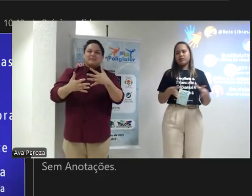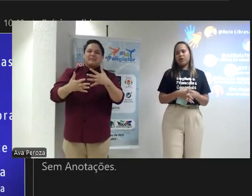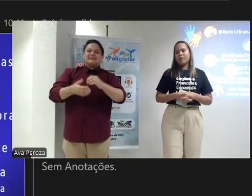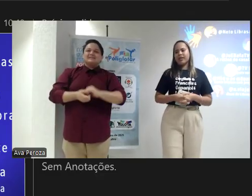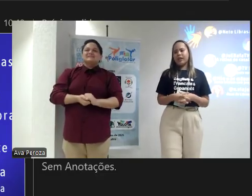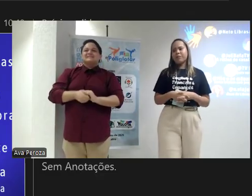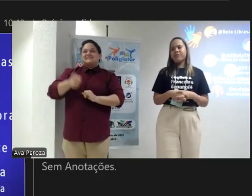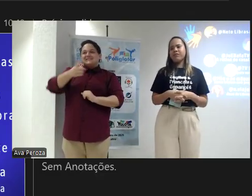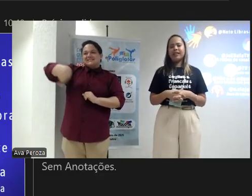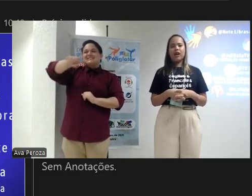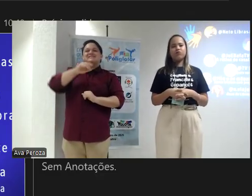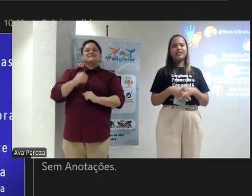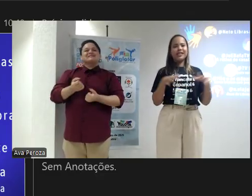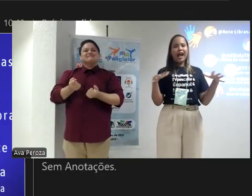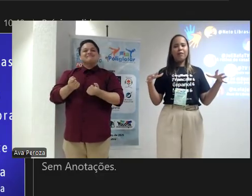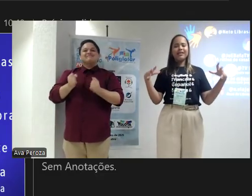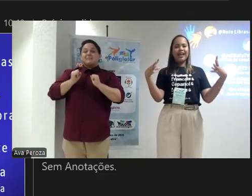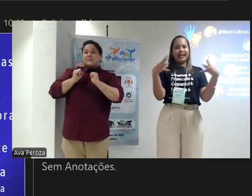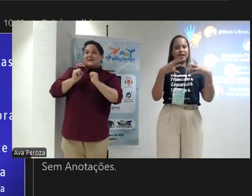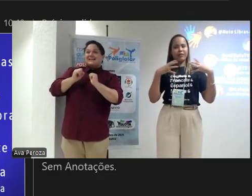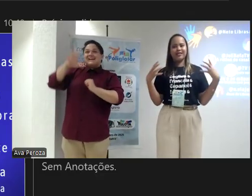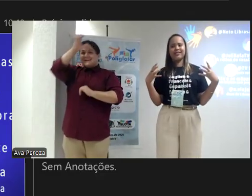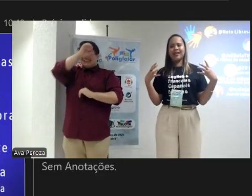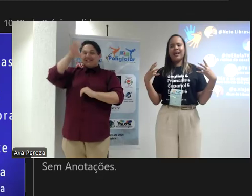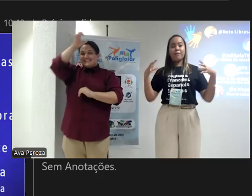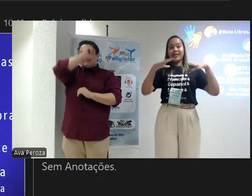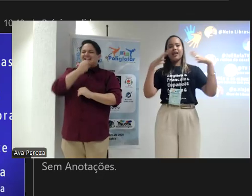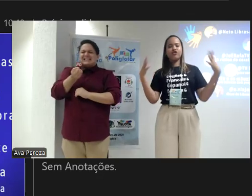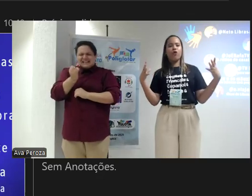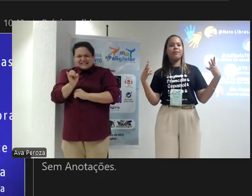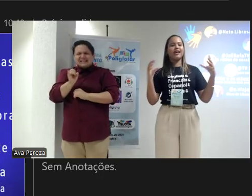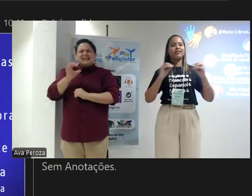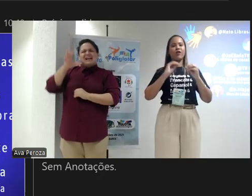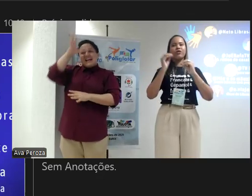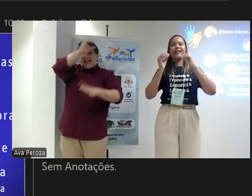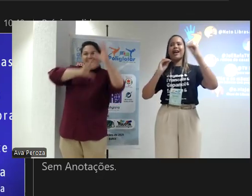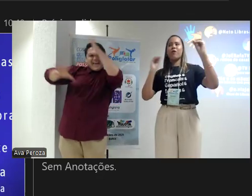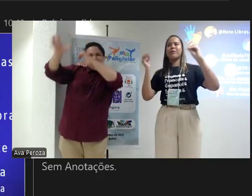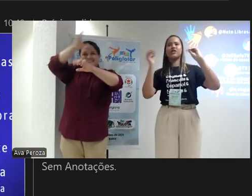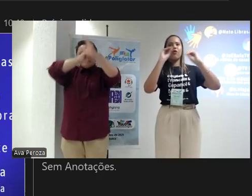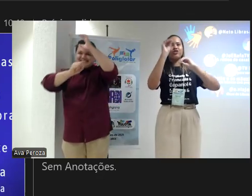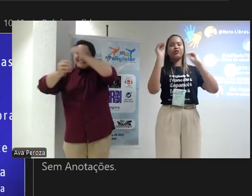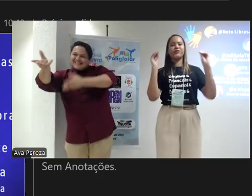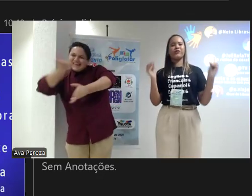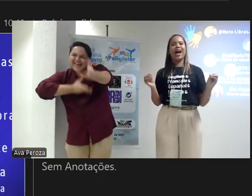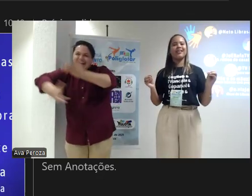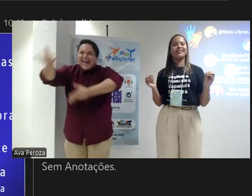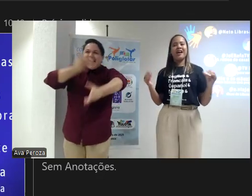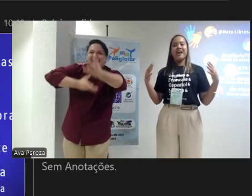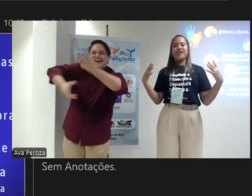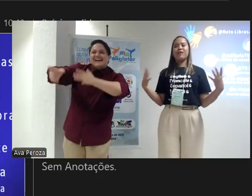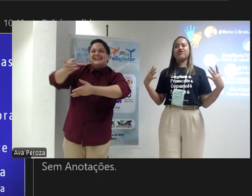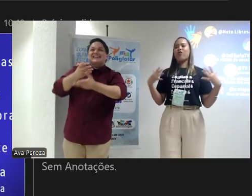que vocês podem aprender. Então, se aprender Libras, aprender idiomas, é se conectar com pessoas de outros